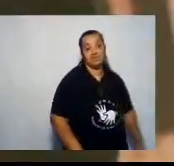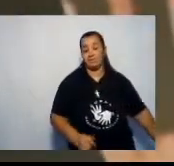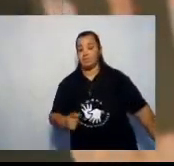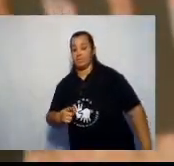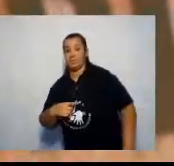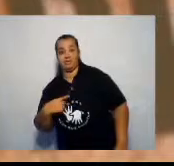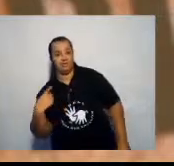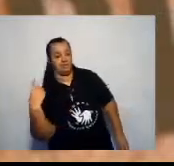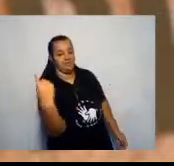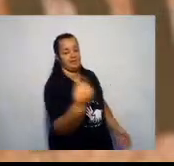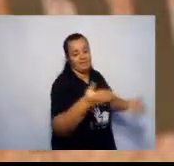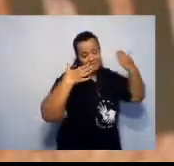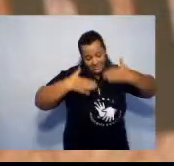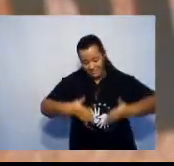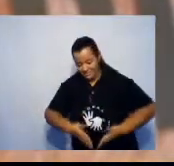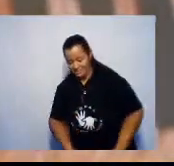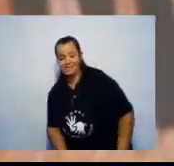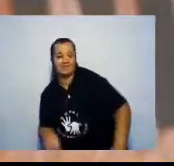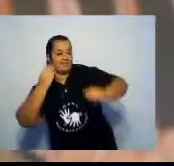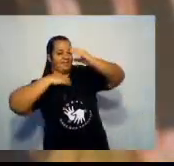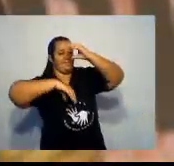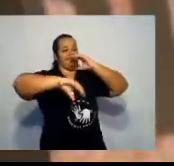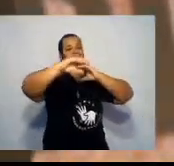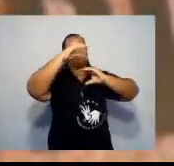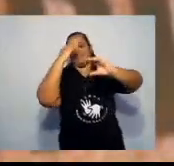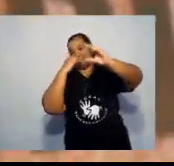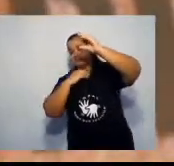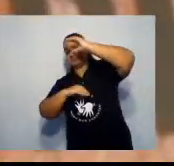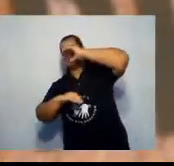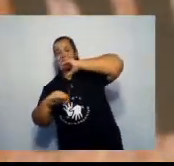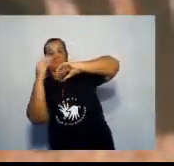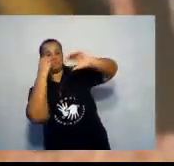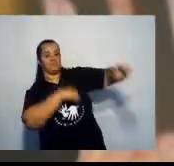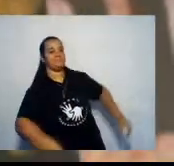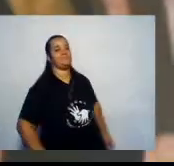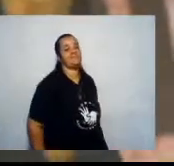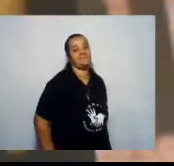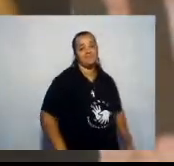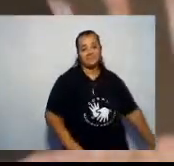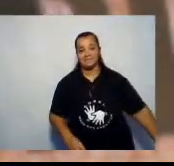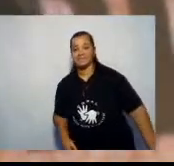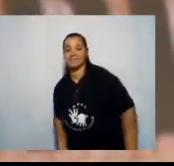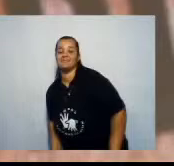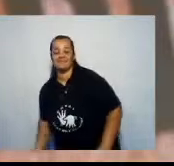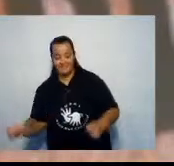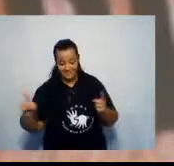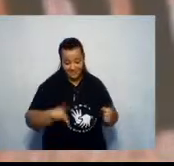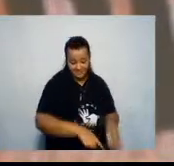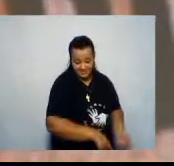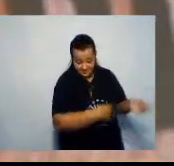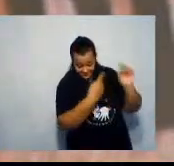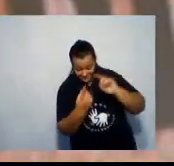temos algo em comum, porque nascemos só pra cantar. Ei, ei, ei.